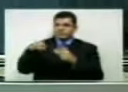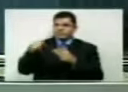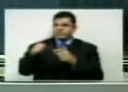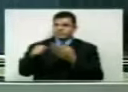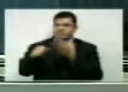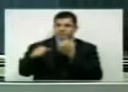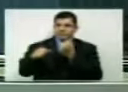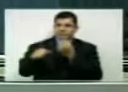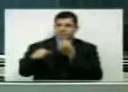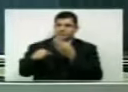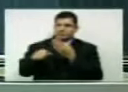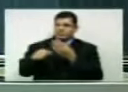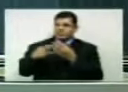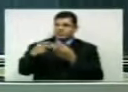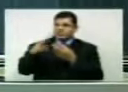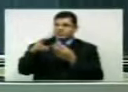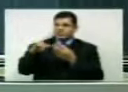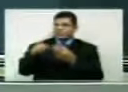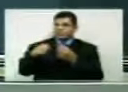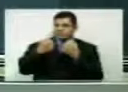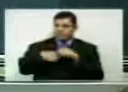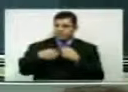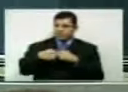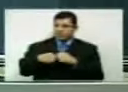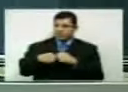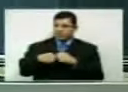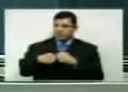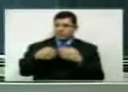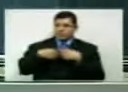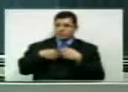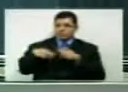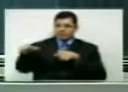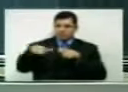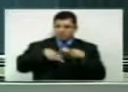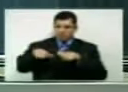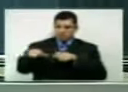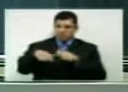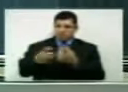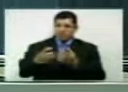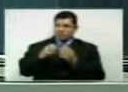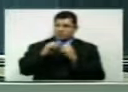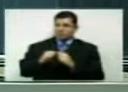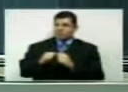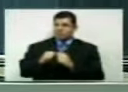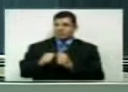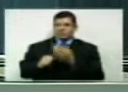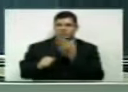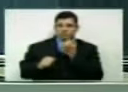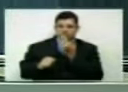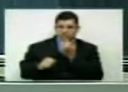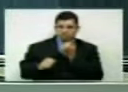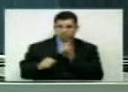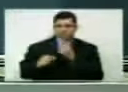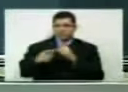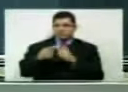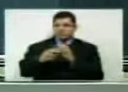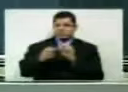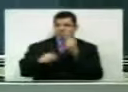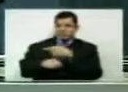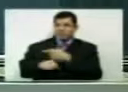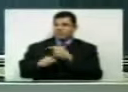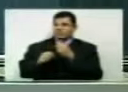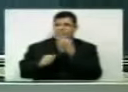seu alimento. Um parasita, ele precisa do teu corpo funcionando para que ele possa se alimentar. Então ele está